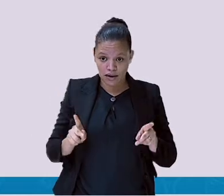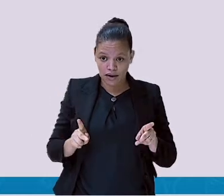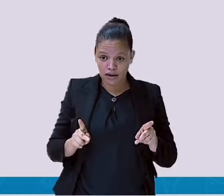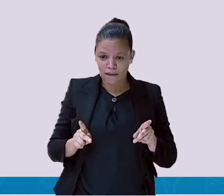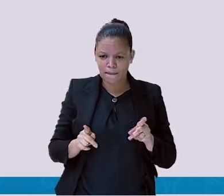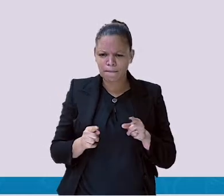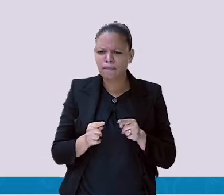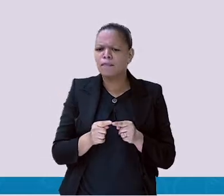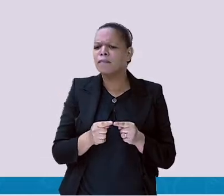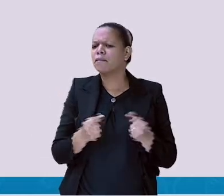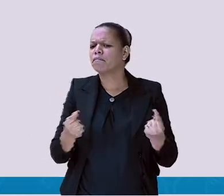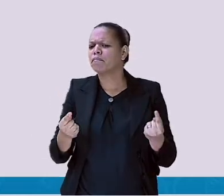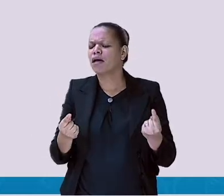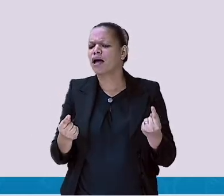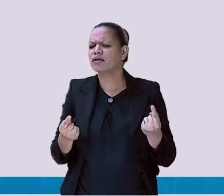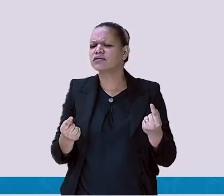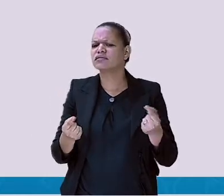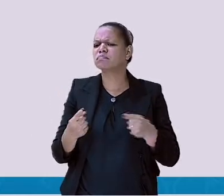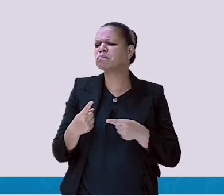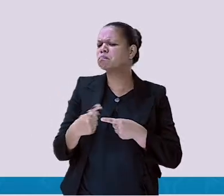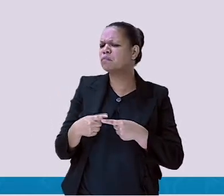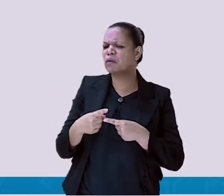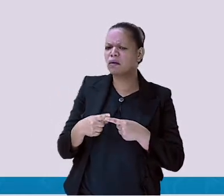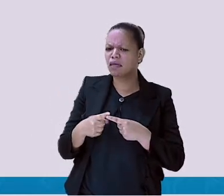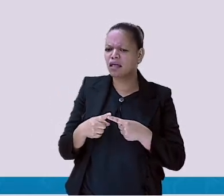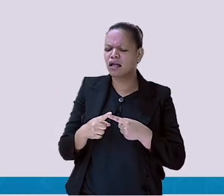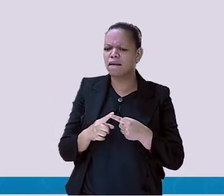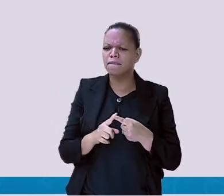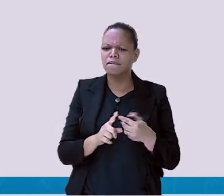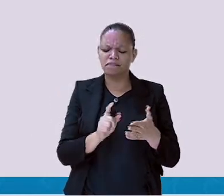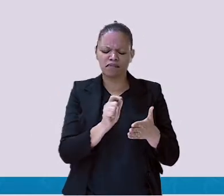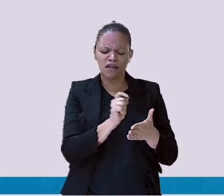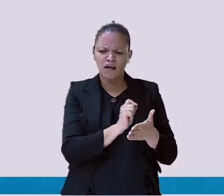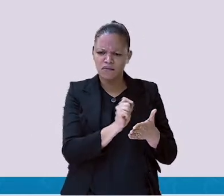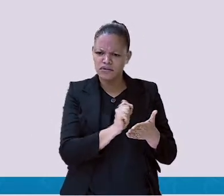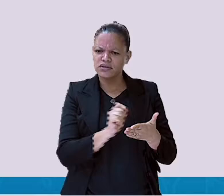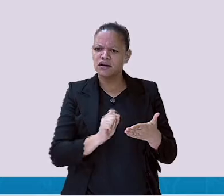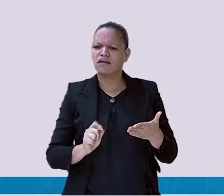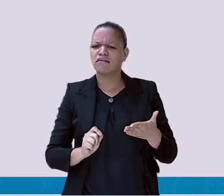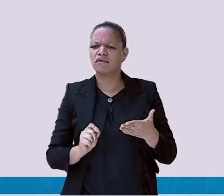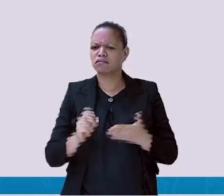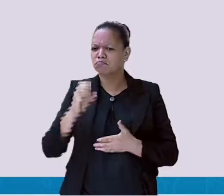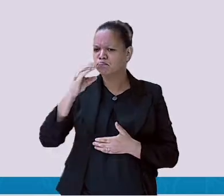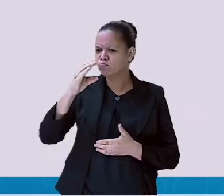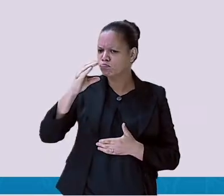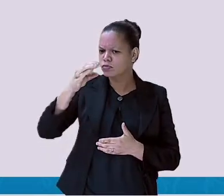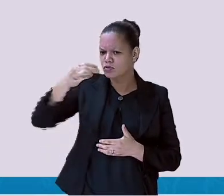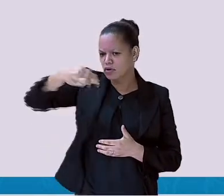aqui, a pessoa pode pensar que essa borracha tem